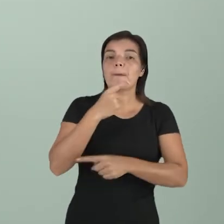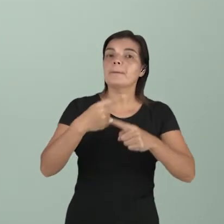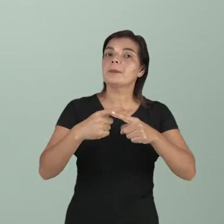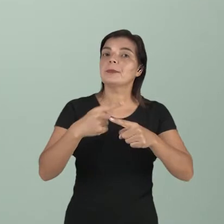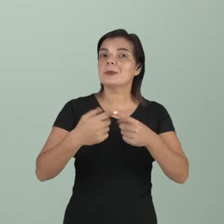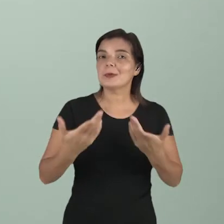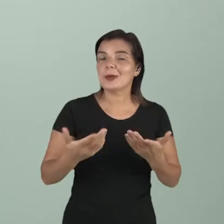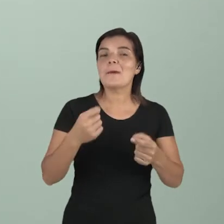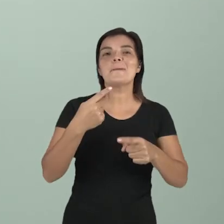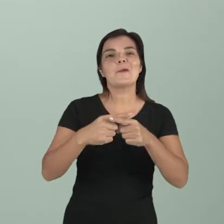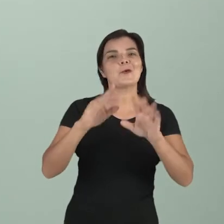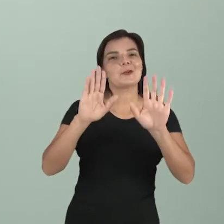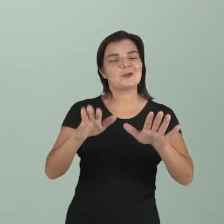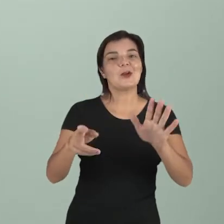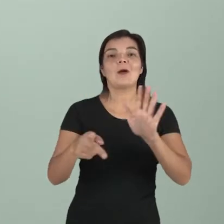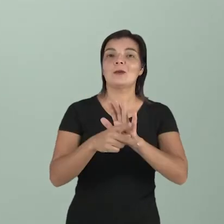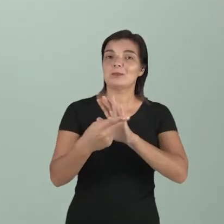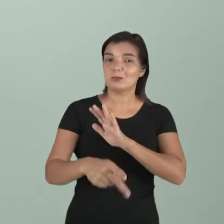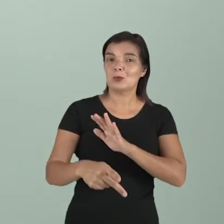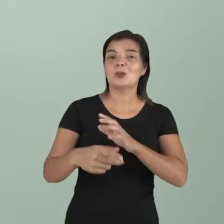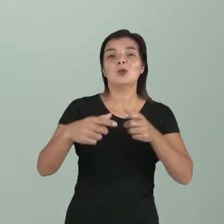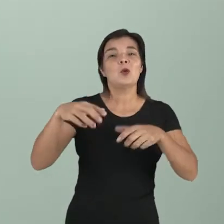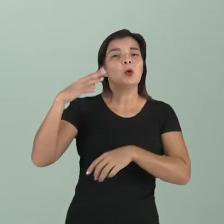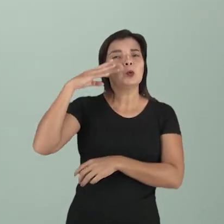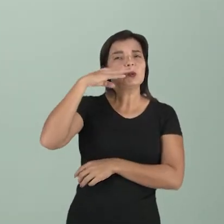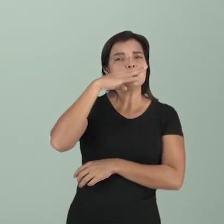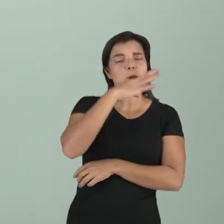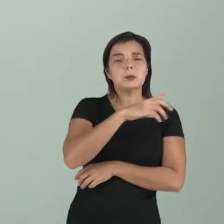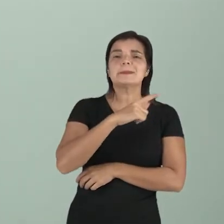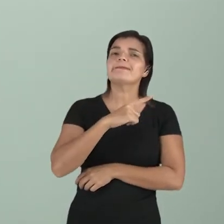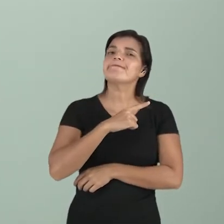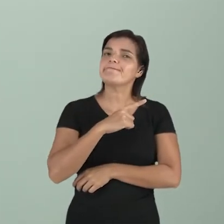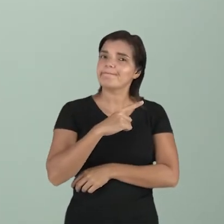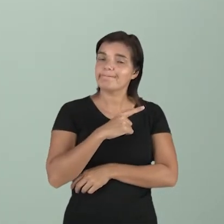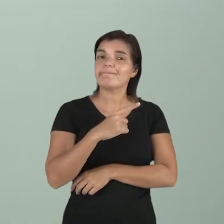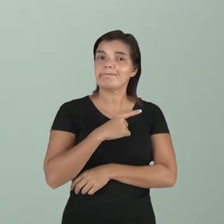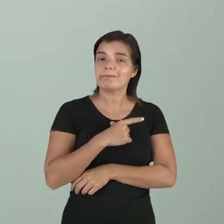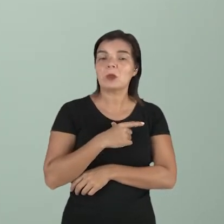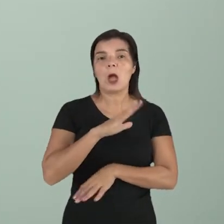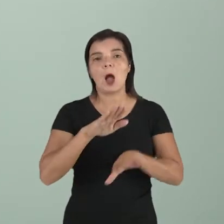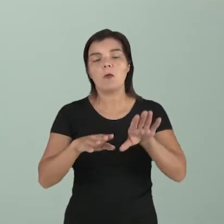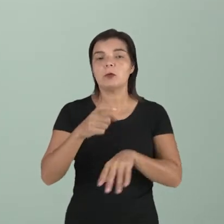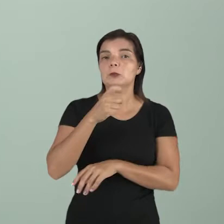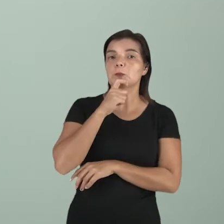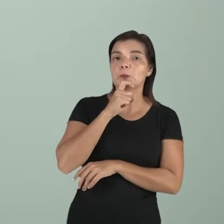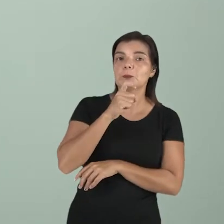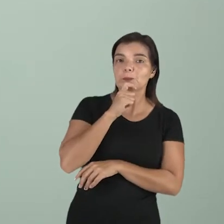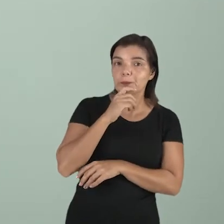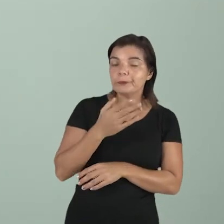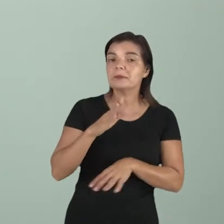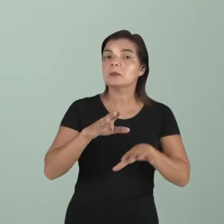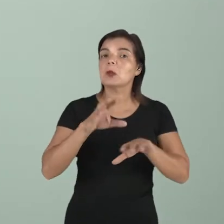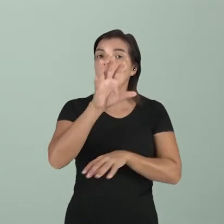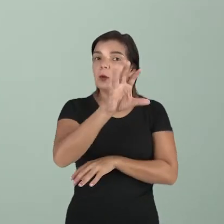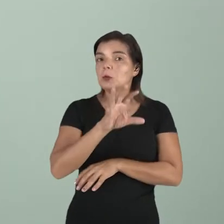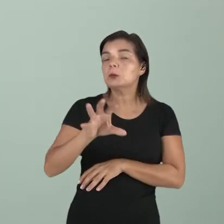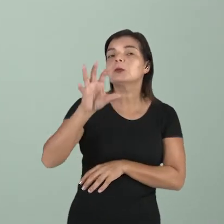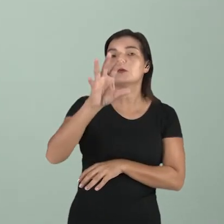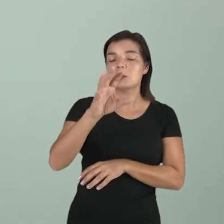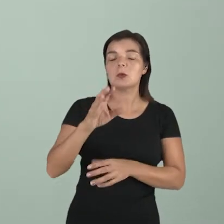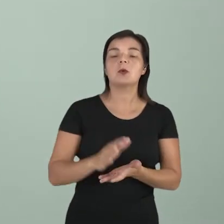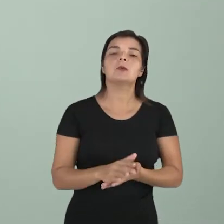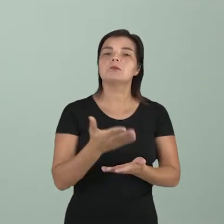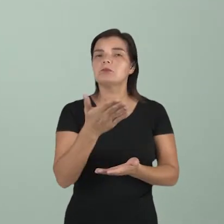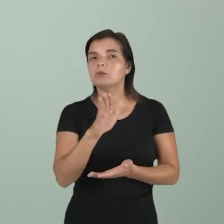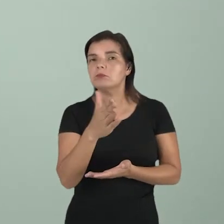essa variação, essa diversidade presente em todas as regiões do Brasil, a gente pode dizer assim